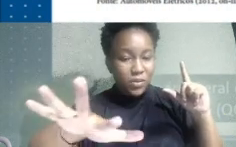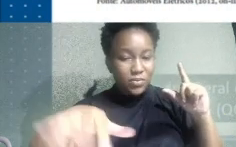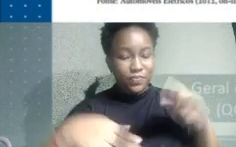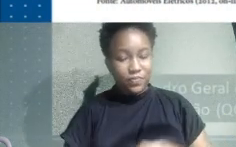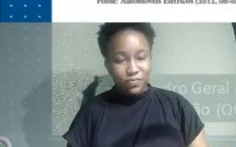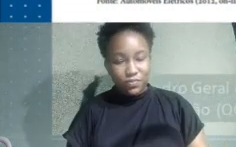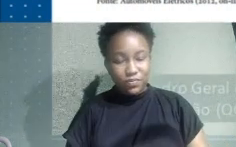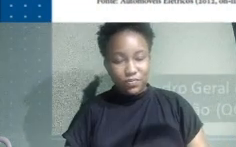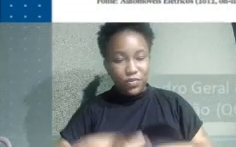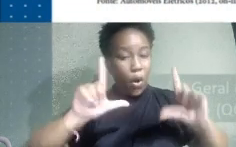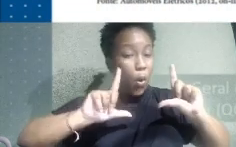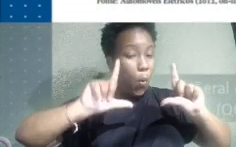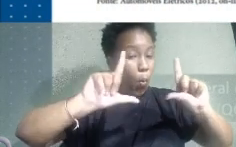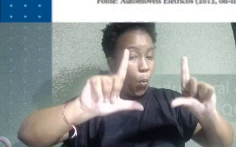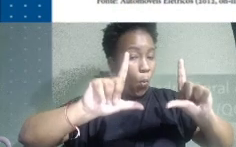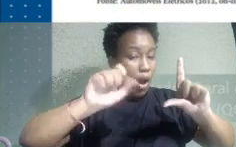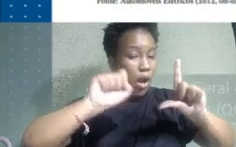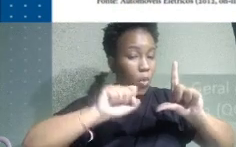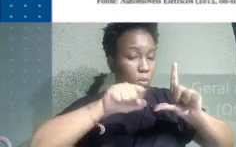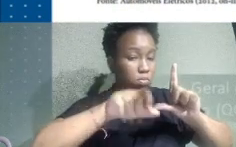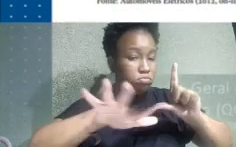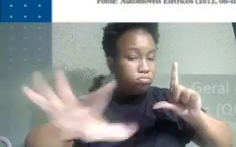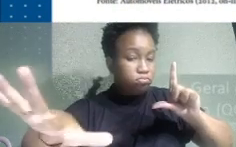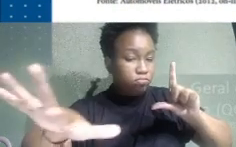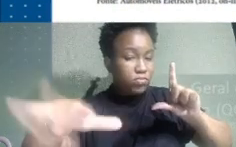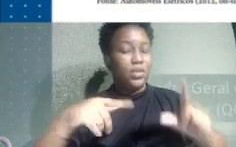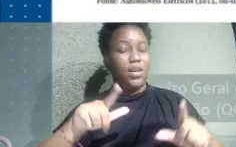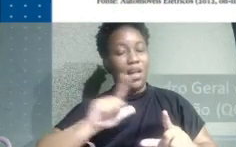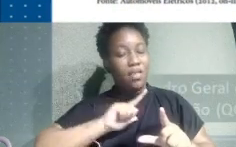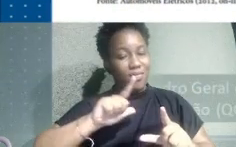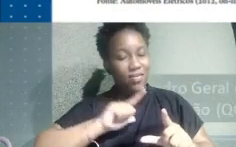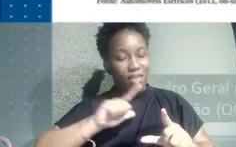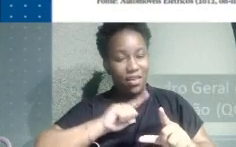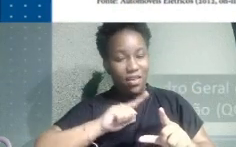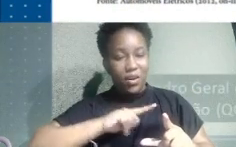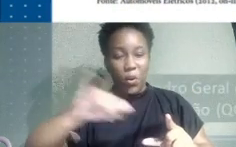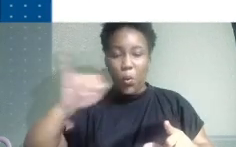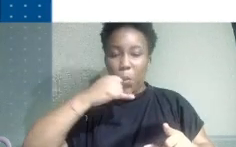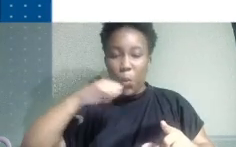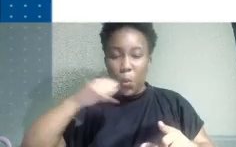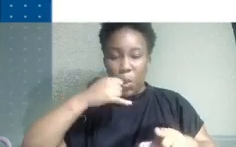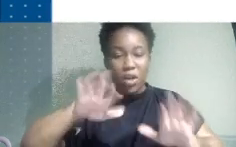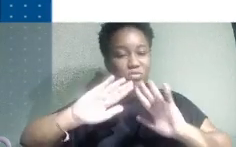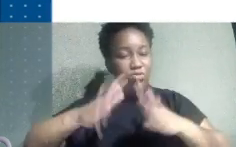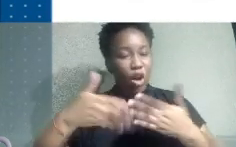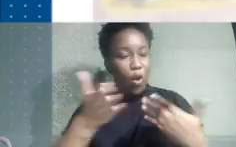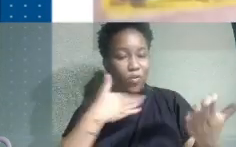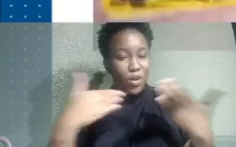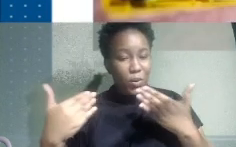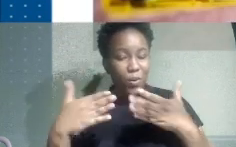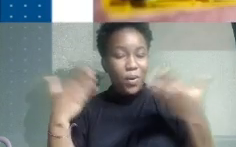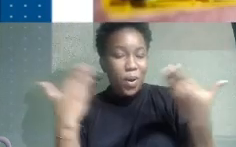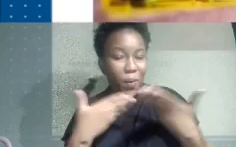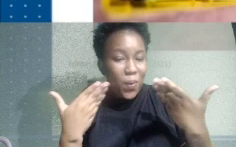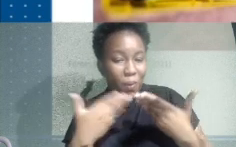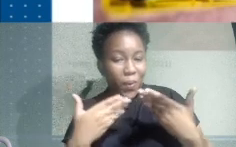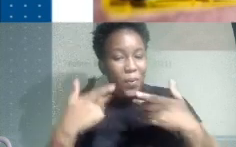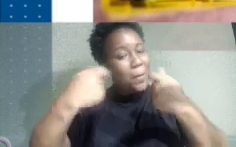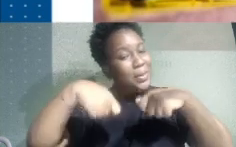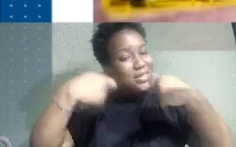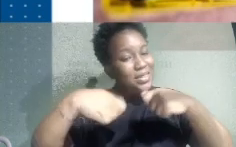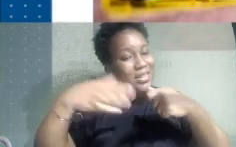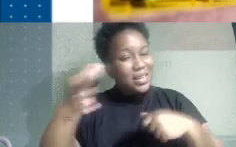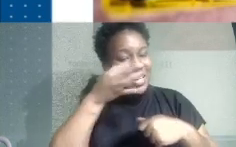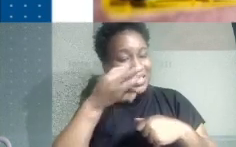quadro de distribuição para os pontos de utilização, eu tenho os circuitos terminais, que foi aquilo que a gente conversou agora há pouco. O que mais que eu preciso prestar atenção?